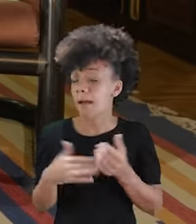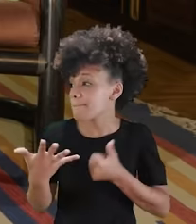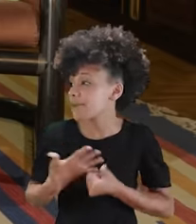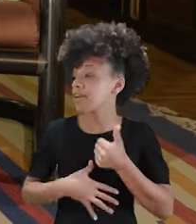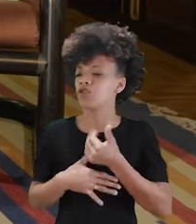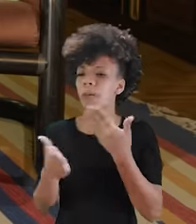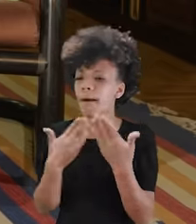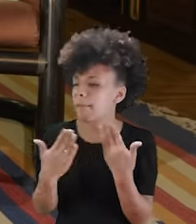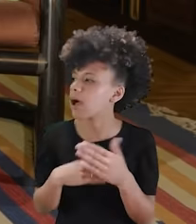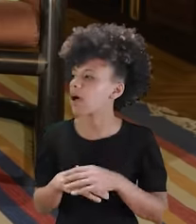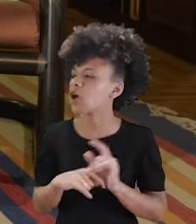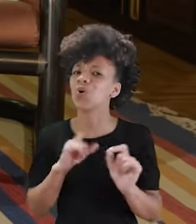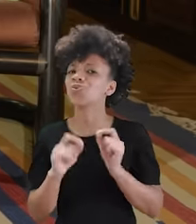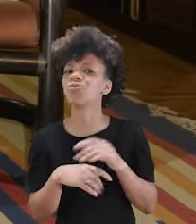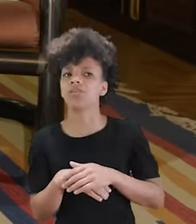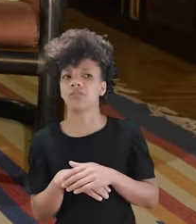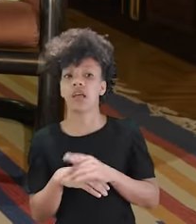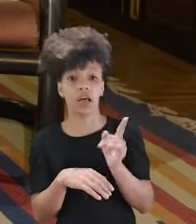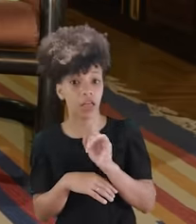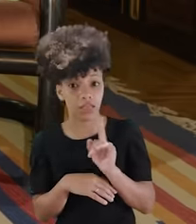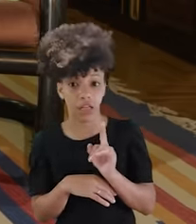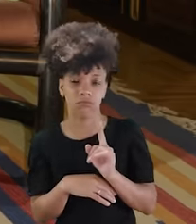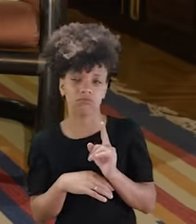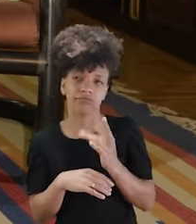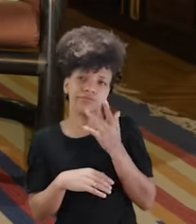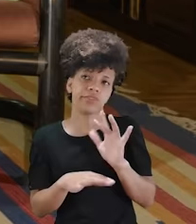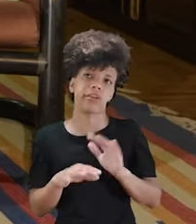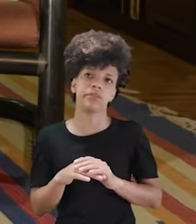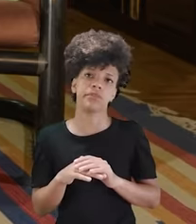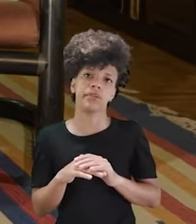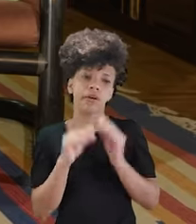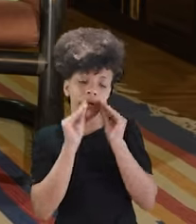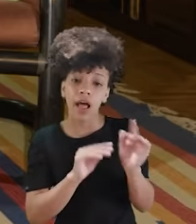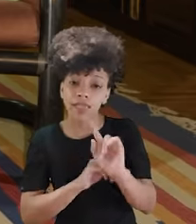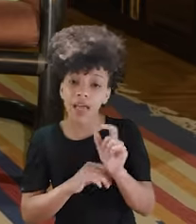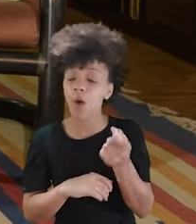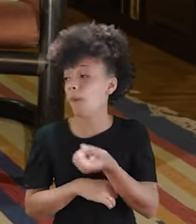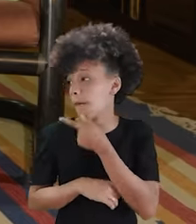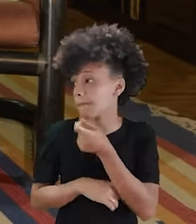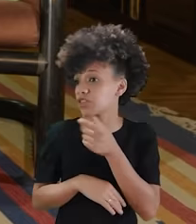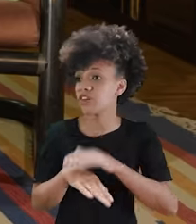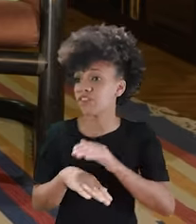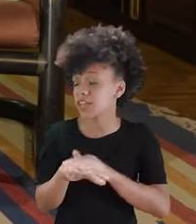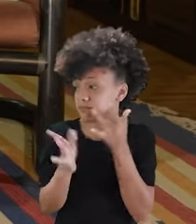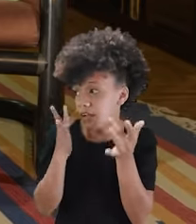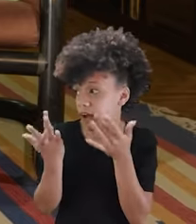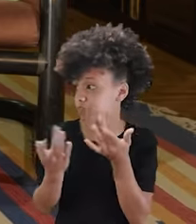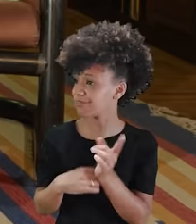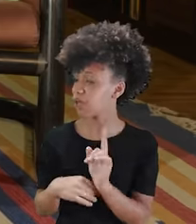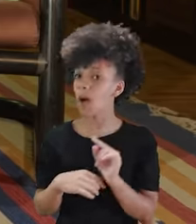lá falando mal dos meus para mim pegar um comediante que fez comédia esse cara tem algo muito legal para mim trazer então é